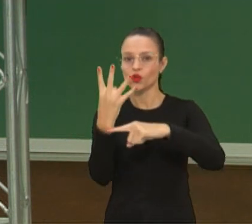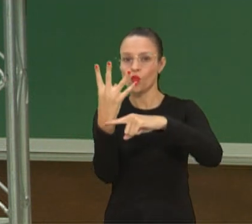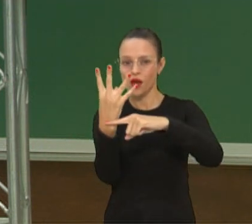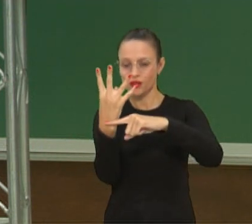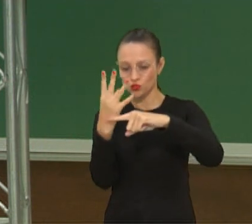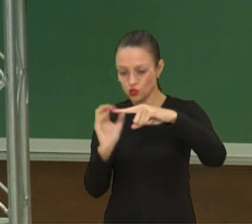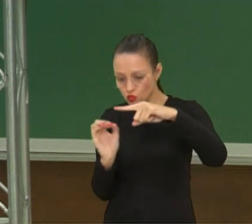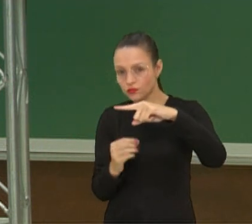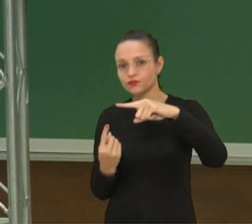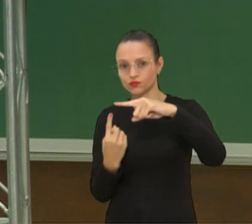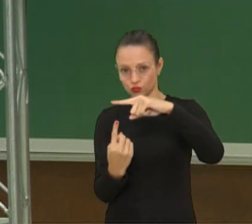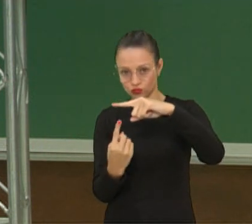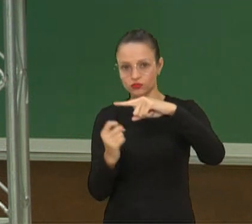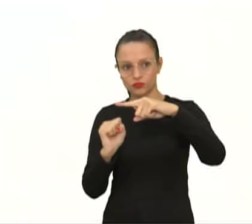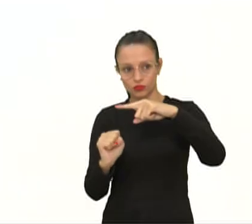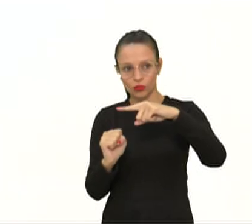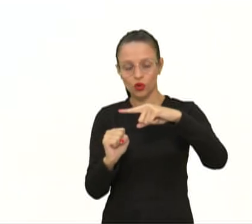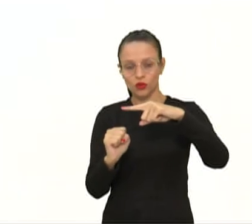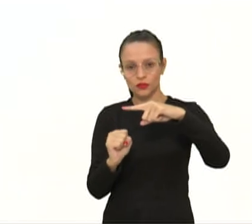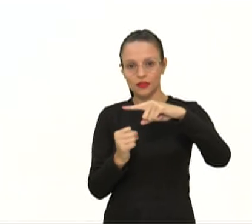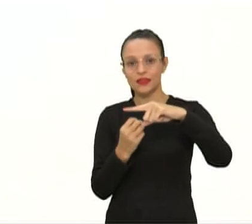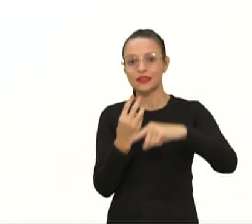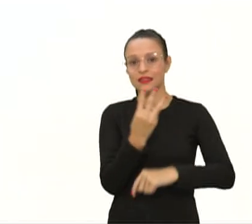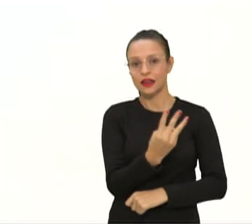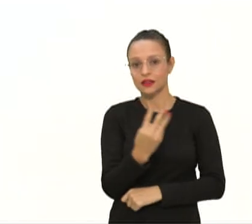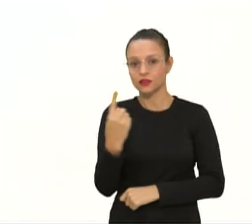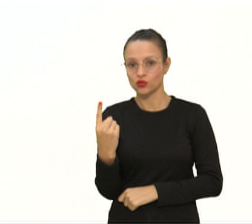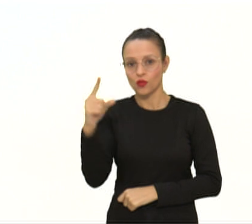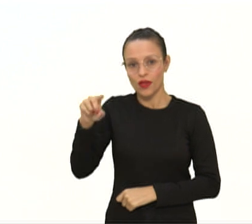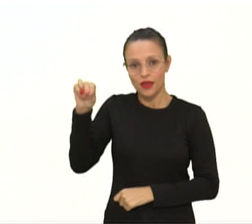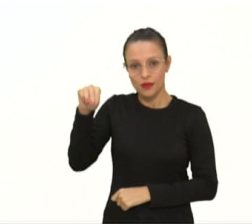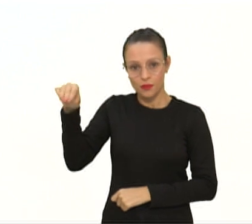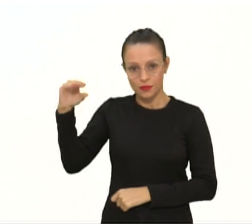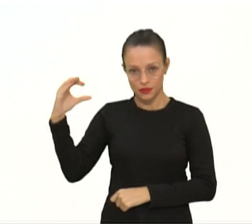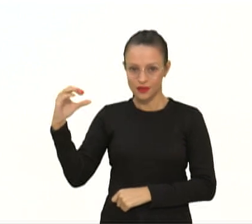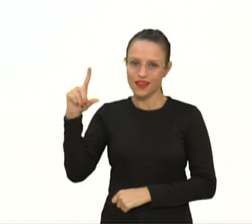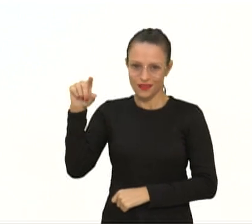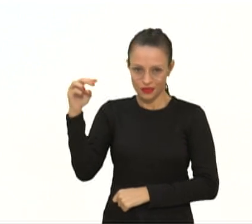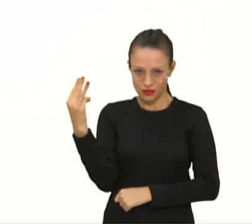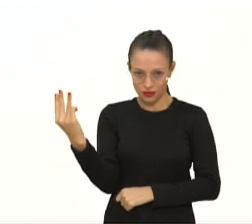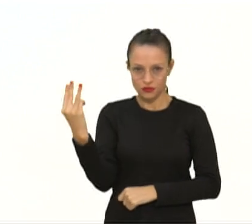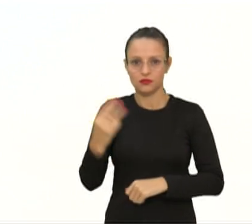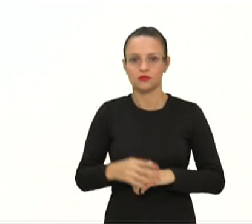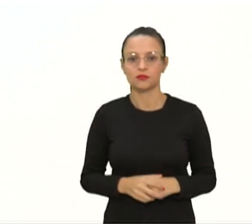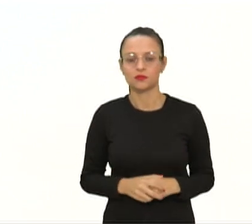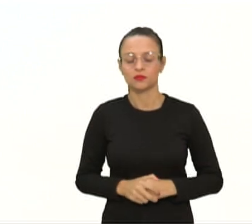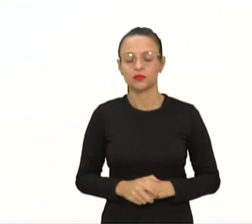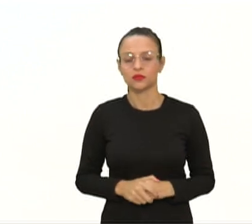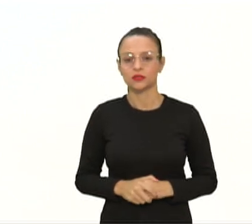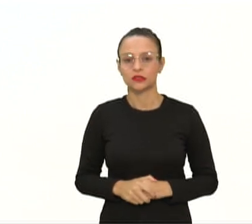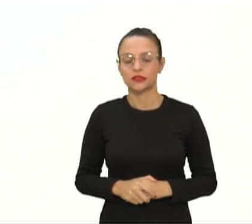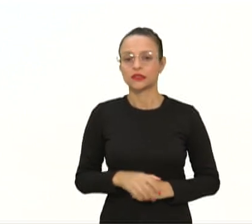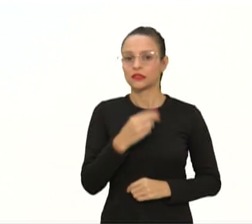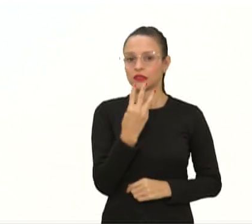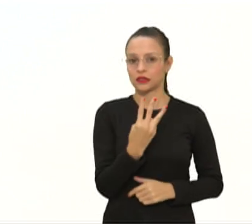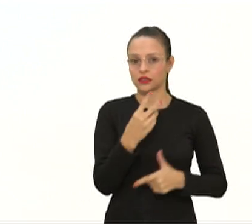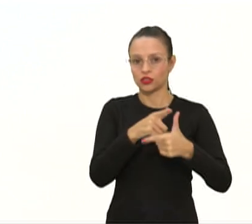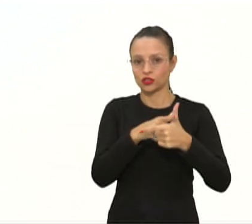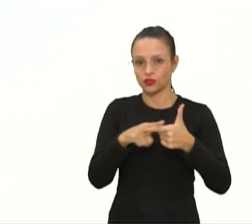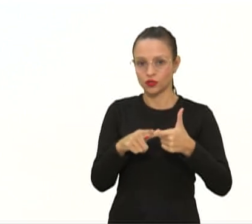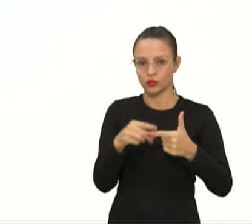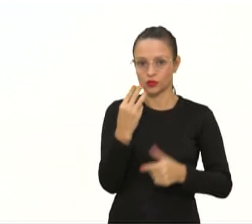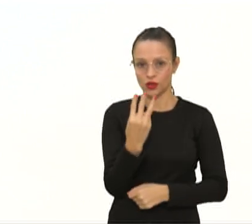4, tirar o MMC de 3 e 1, que é o próprio 3, certo? 3 dividido por